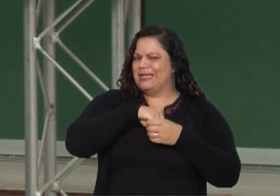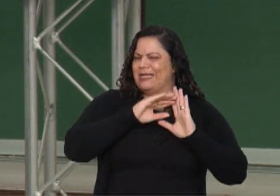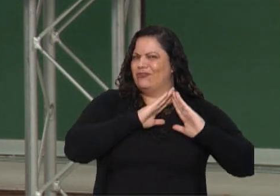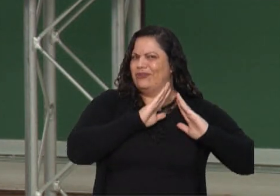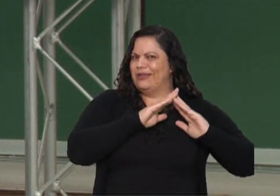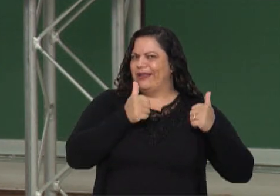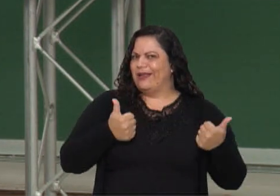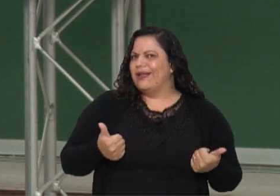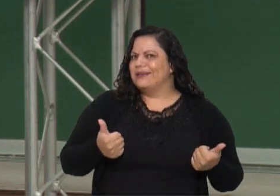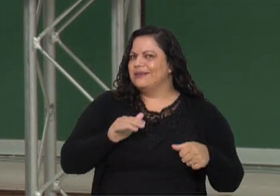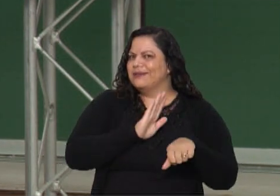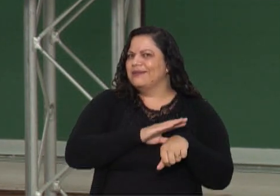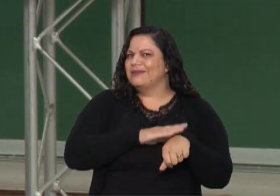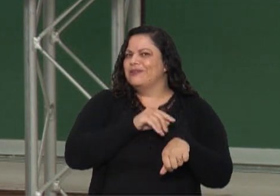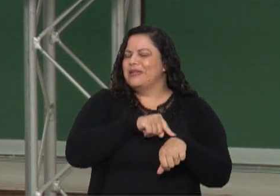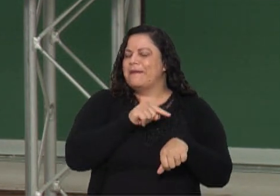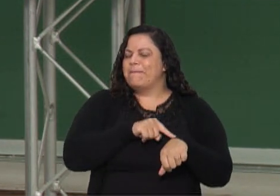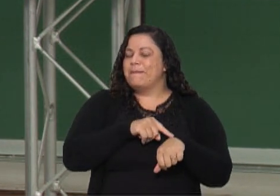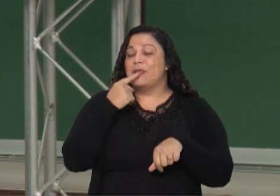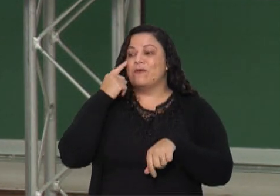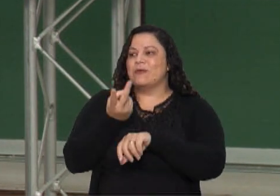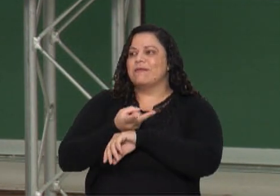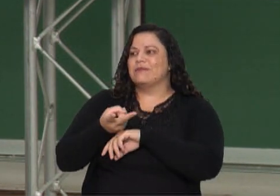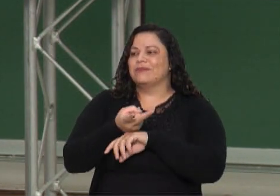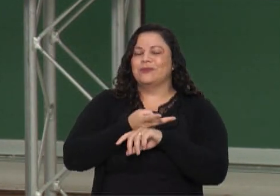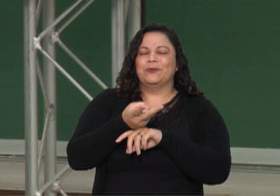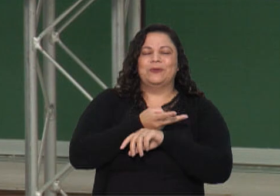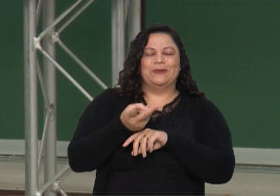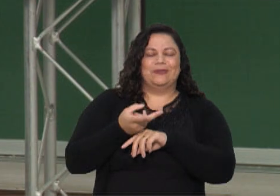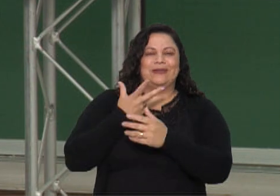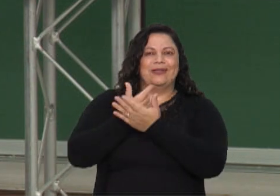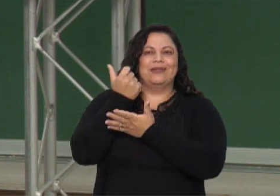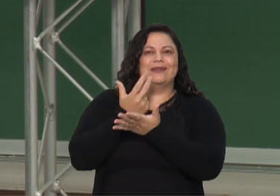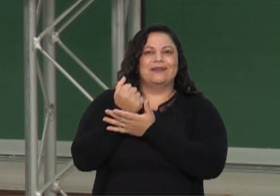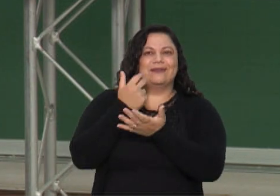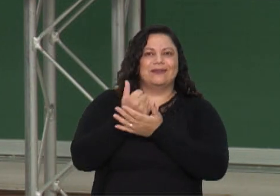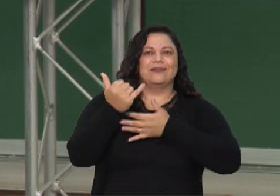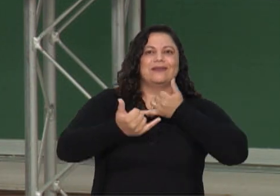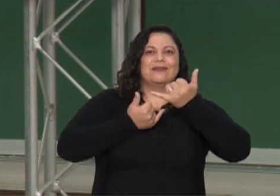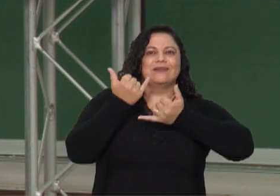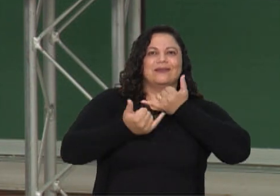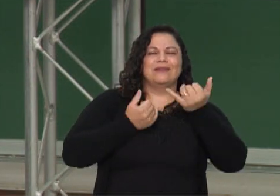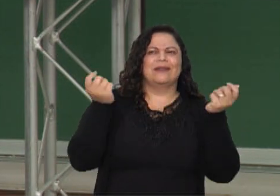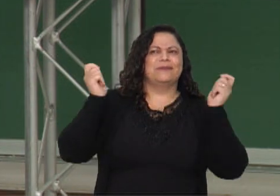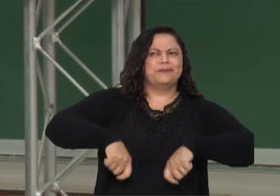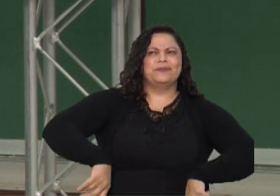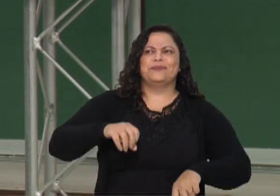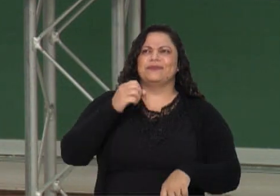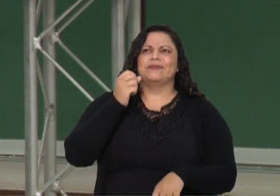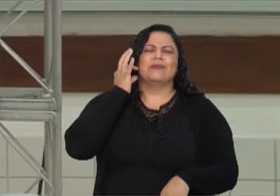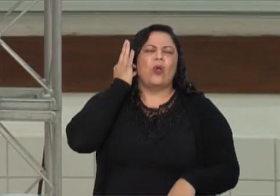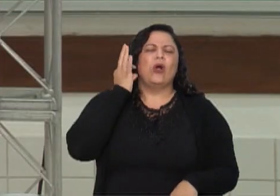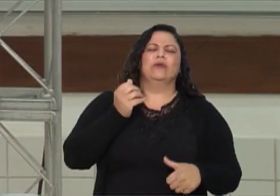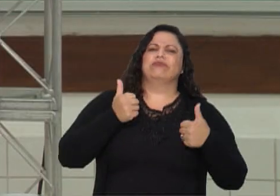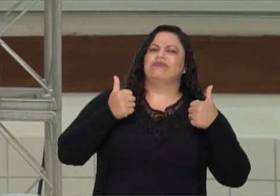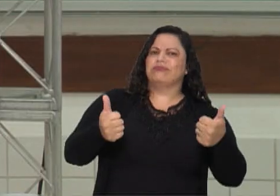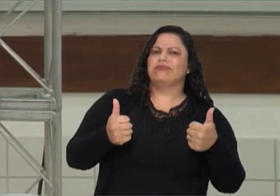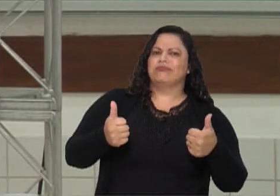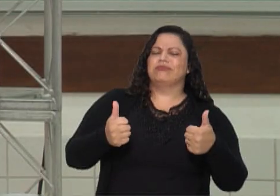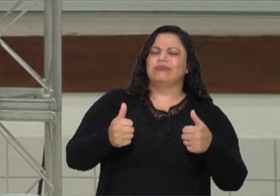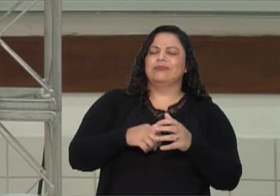dar um tempinho, hein? Para procurar essas varetinhas e jogar. É uma ótima diversão para esse período que a gente está